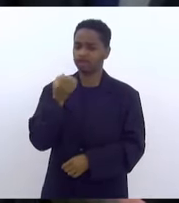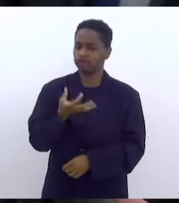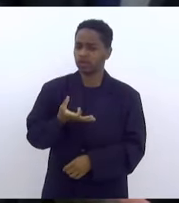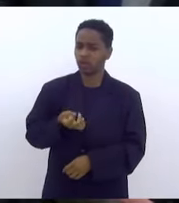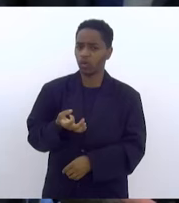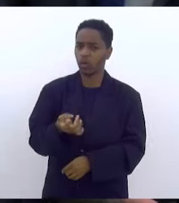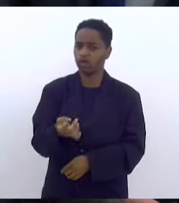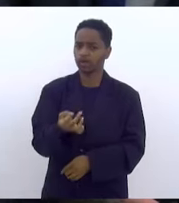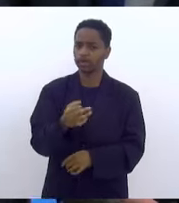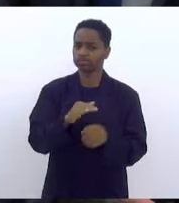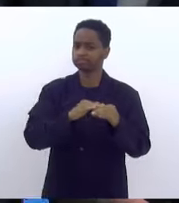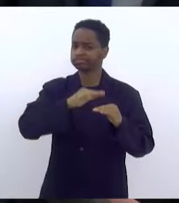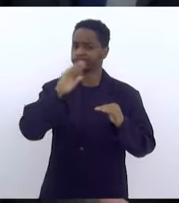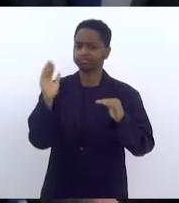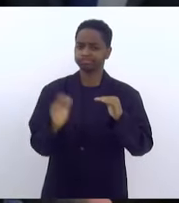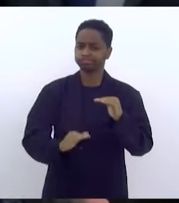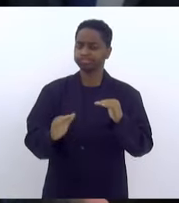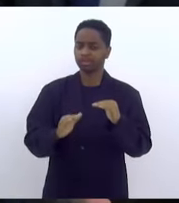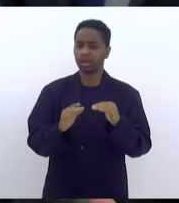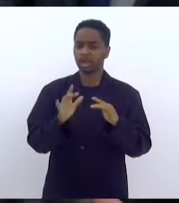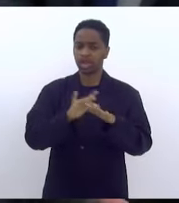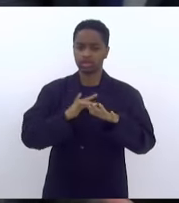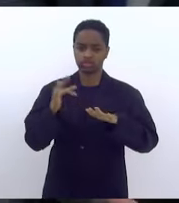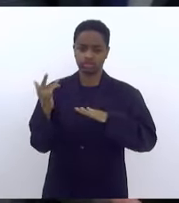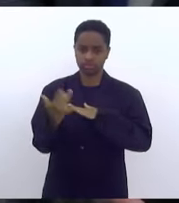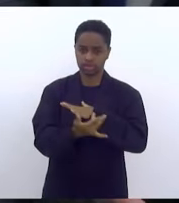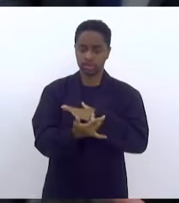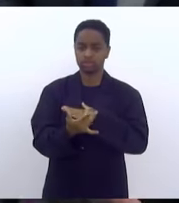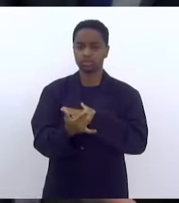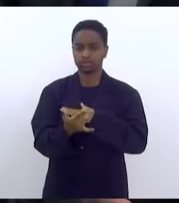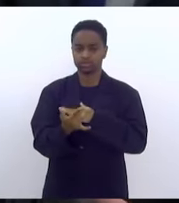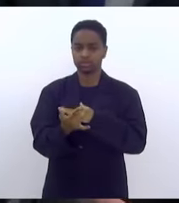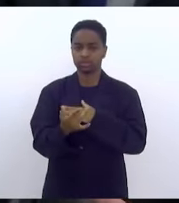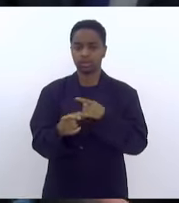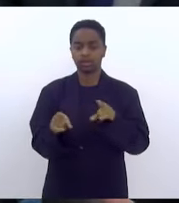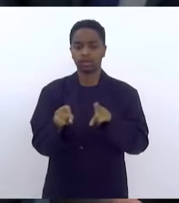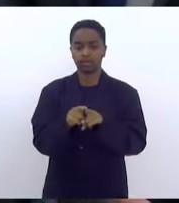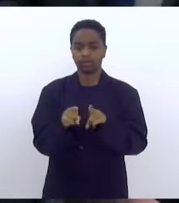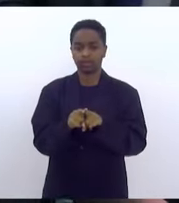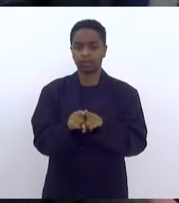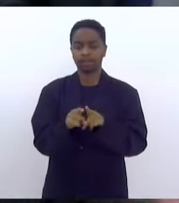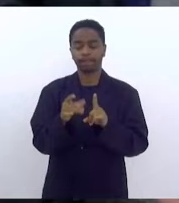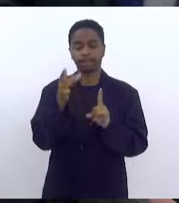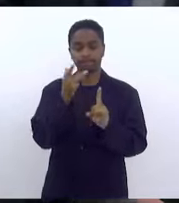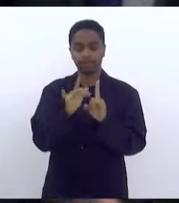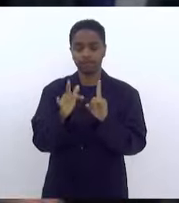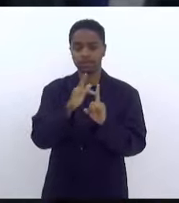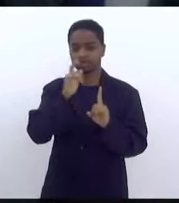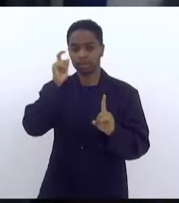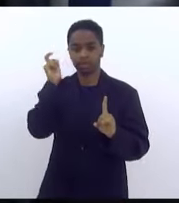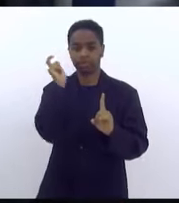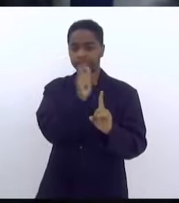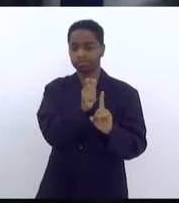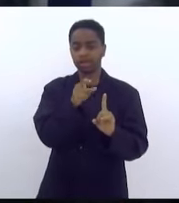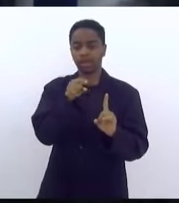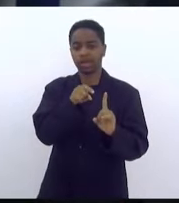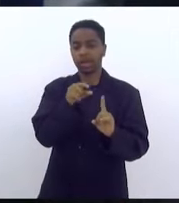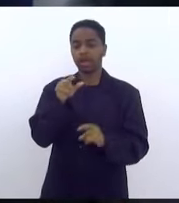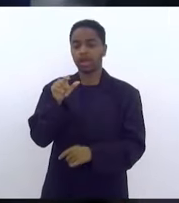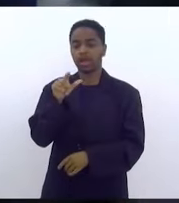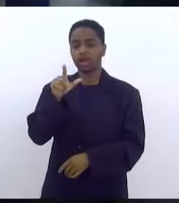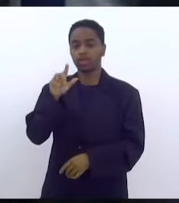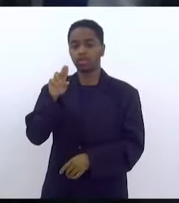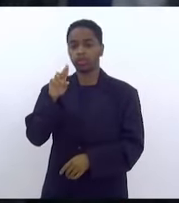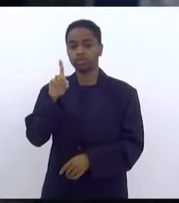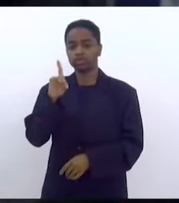covardemente, humilhado nas redes sociais, foi vítima de uma calúnia que essa tal Ludmilla cometeu